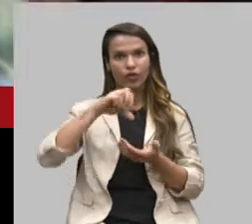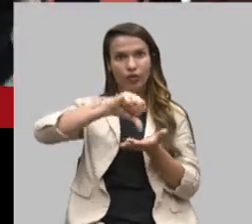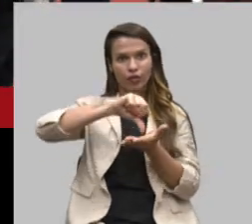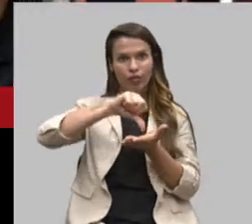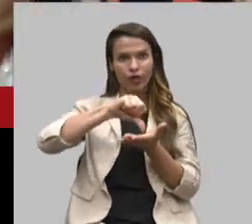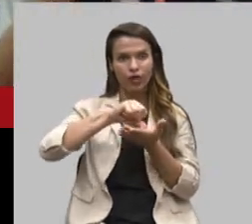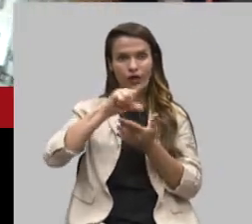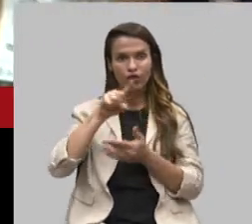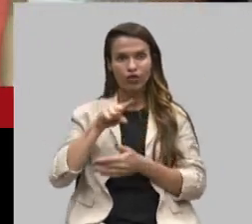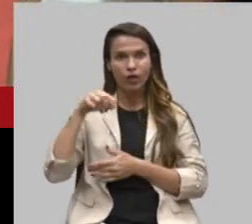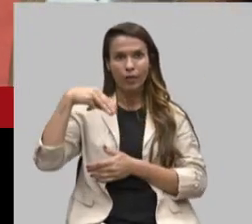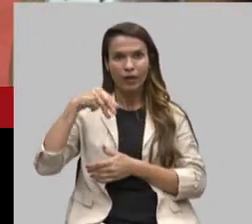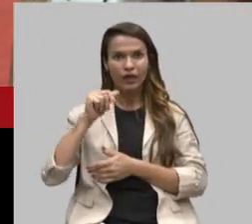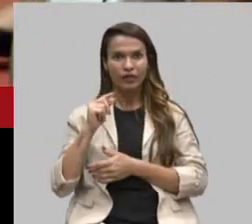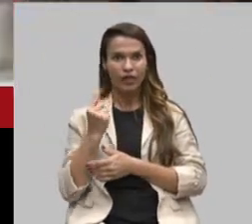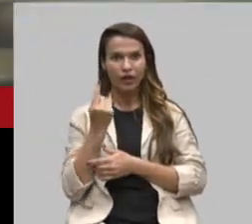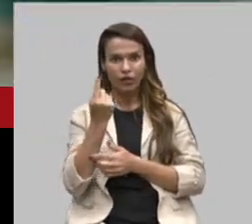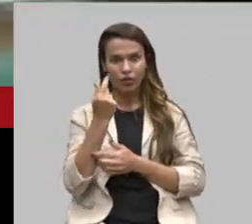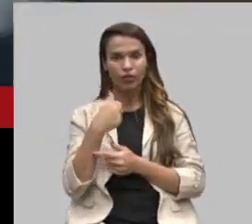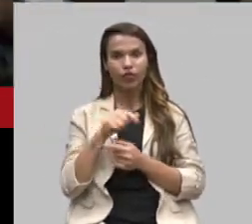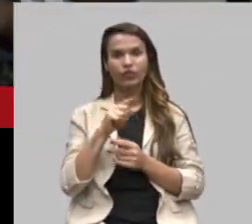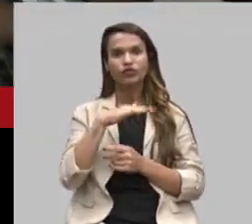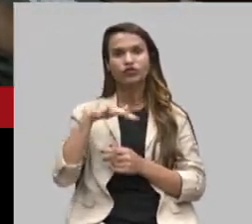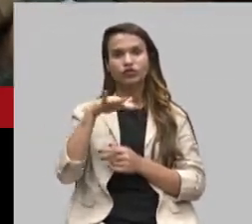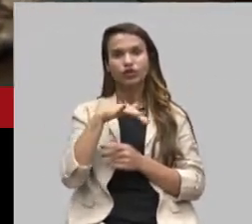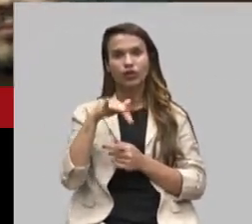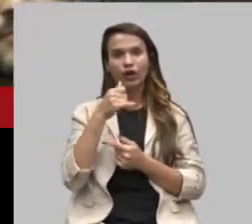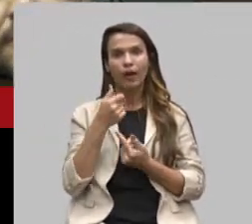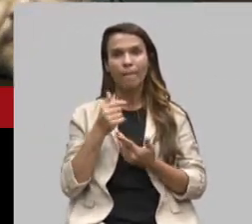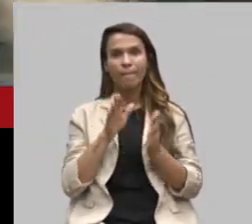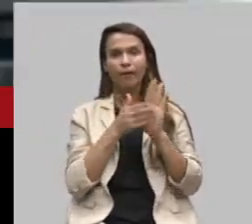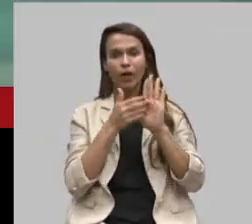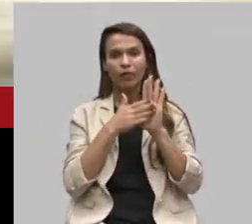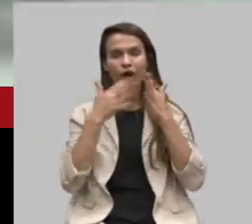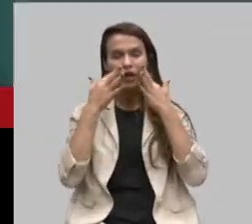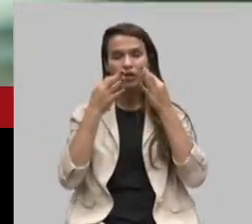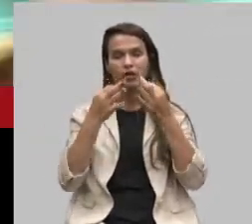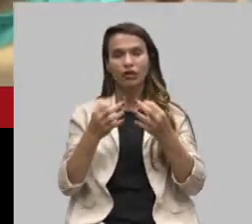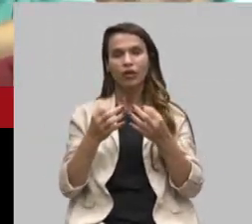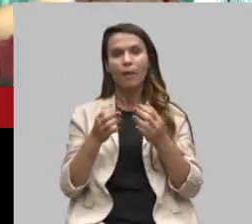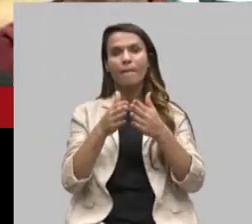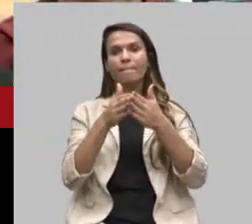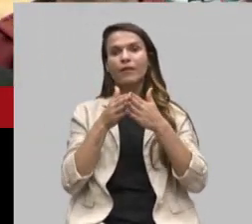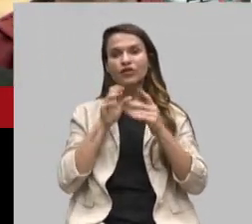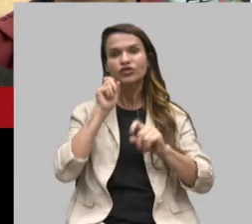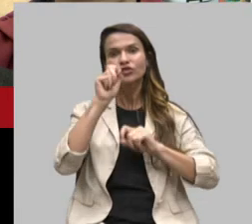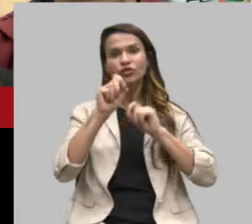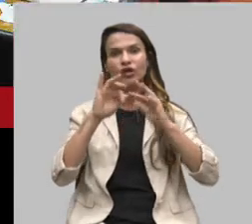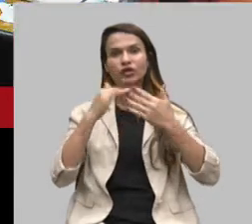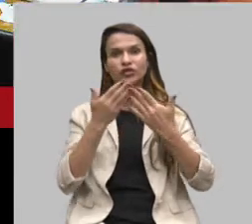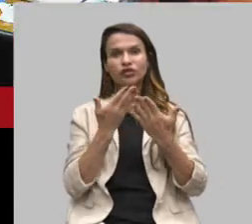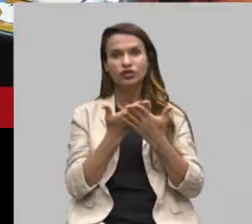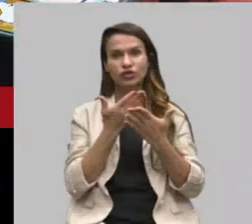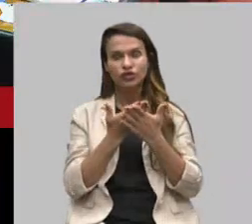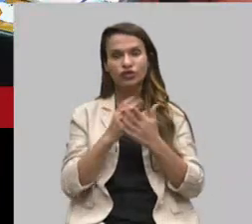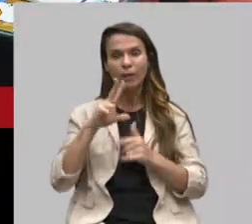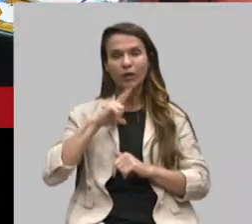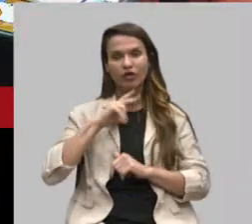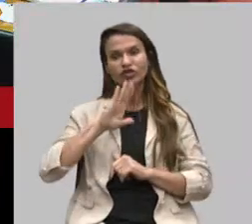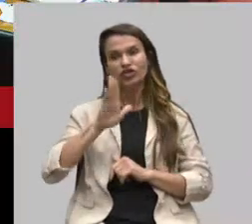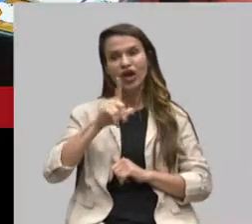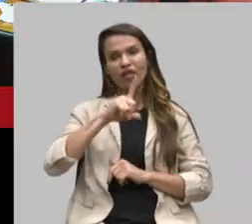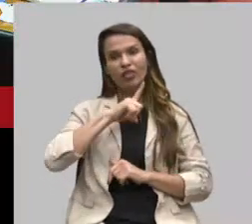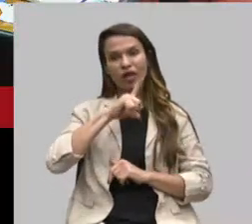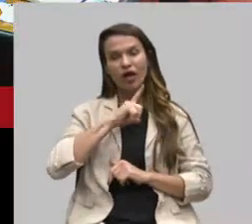cataguas queridos a proposta me chama muita atenção pelo fato de clamar algo que as escolas privadas já T que é o